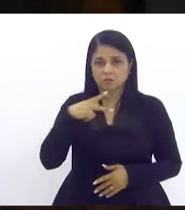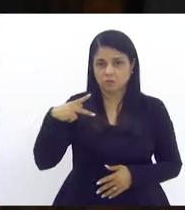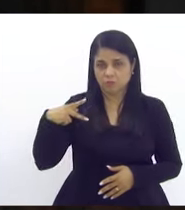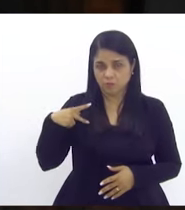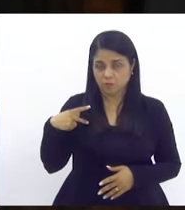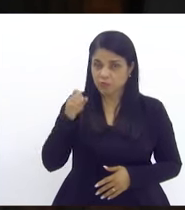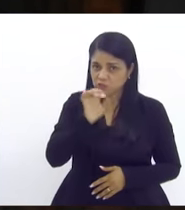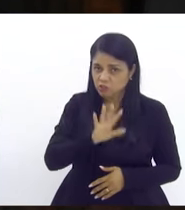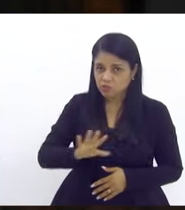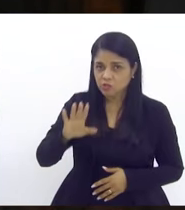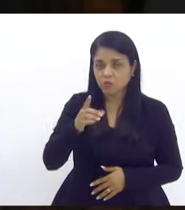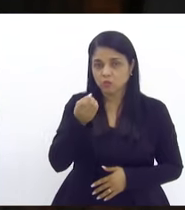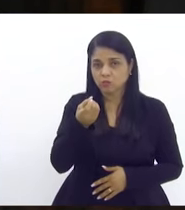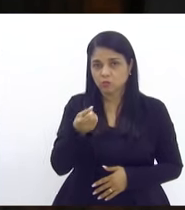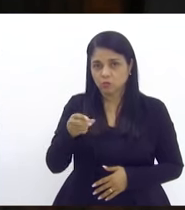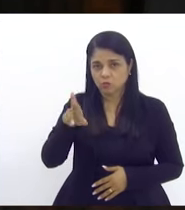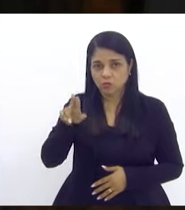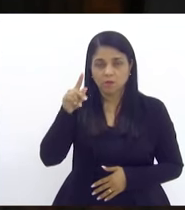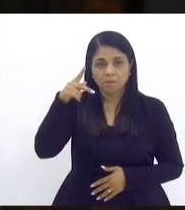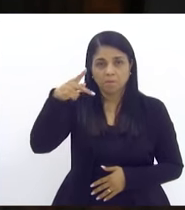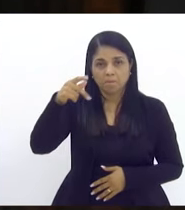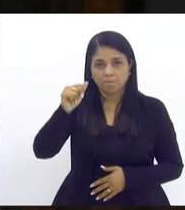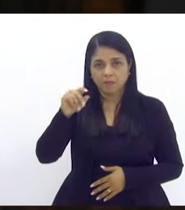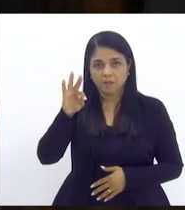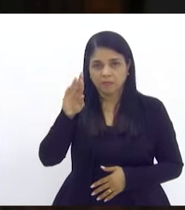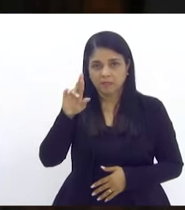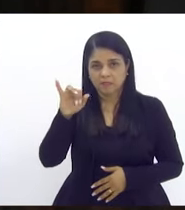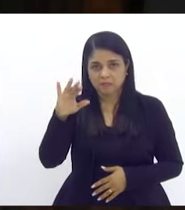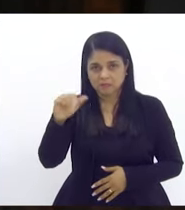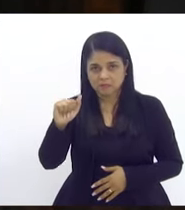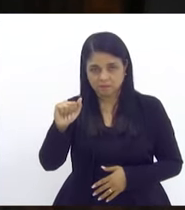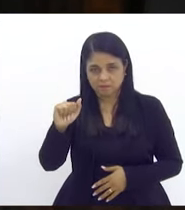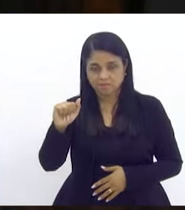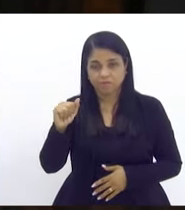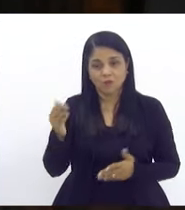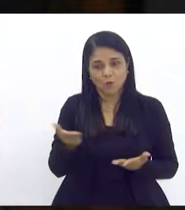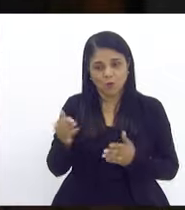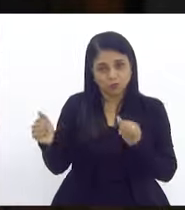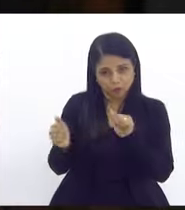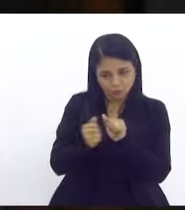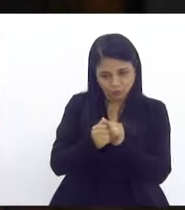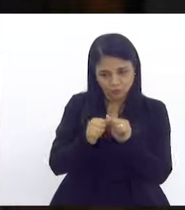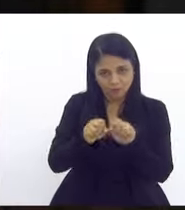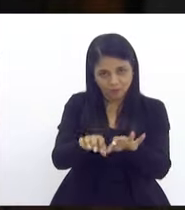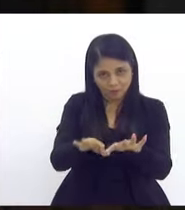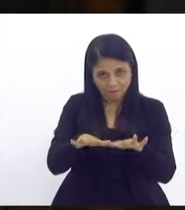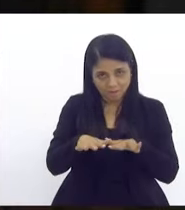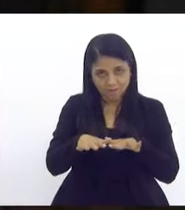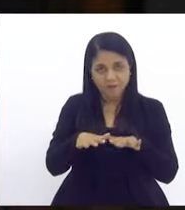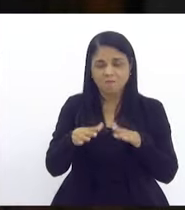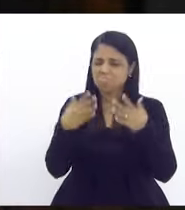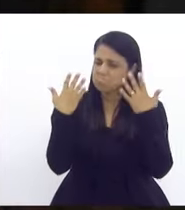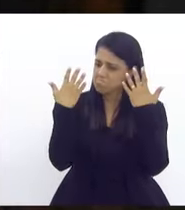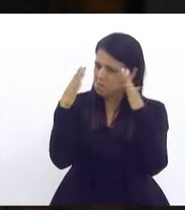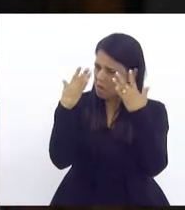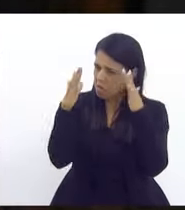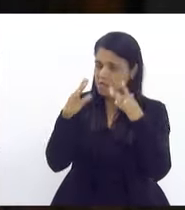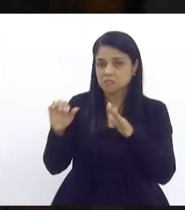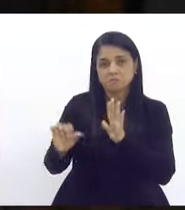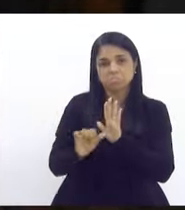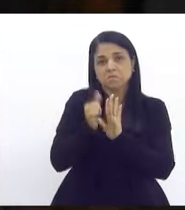Geral, a doutora Patrícia, que está conosco aqui nessa tarde. Parabéns, a primeira defensora